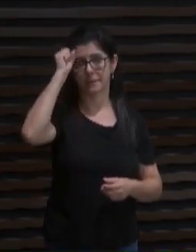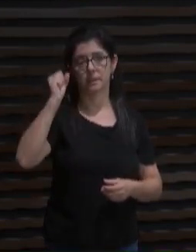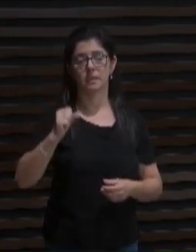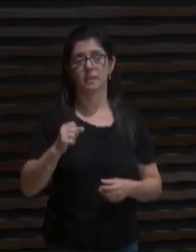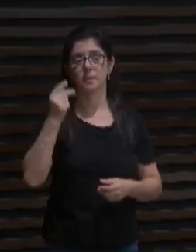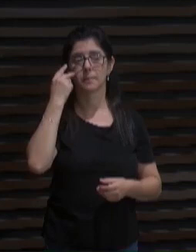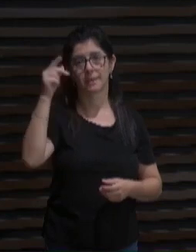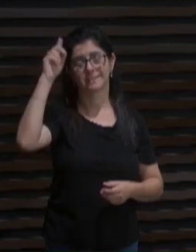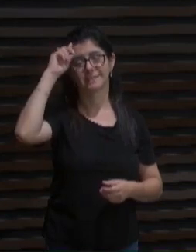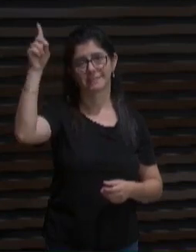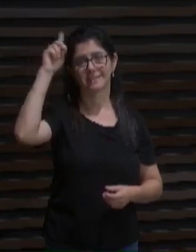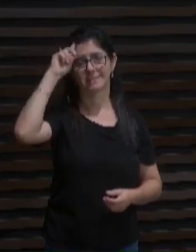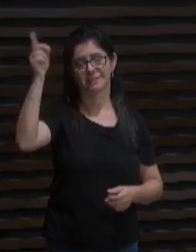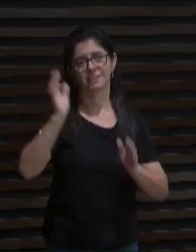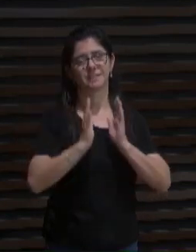a dia de oração.